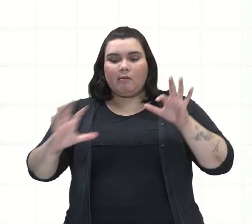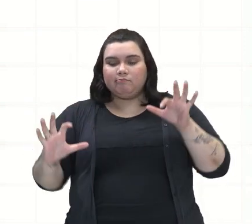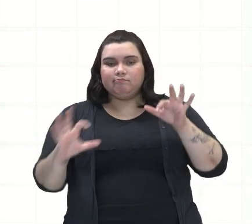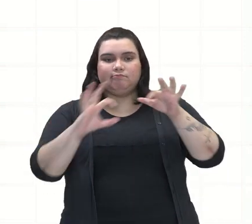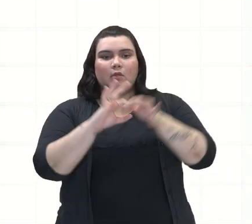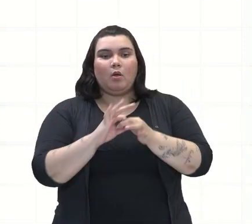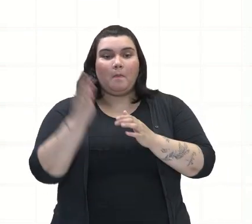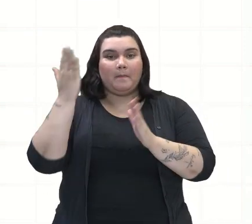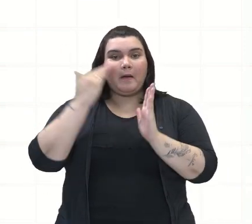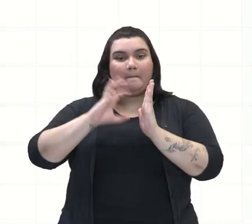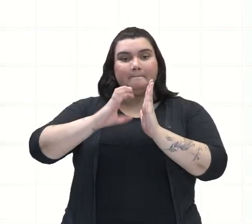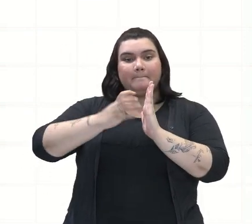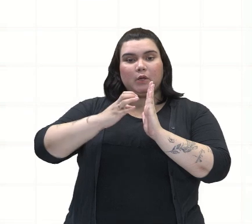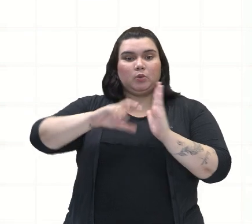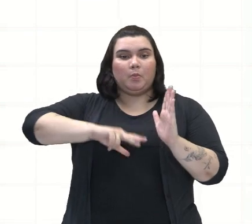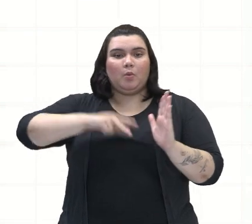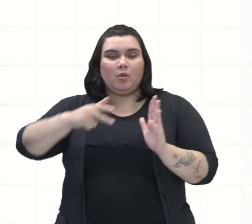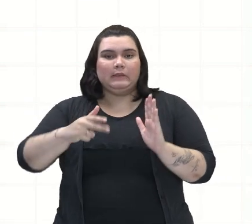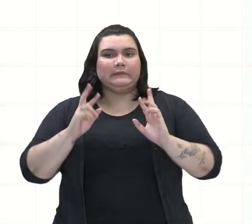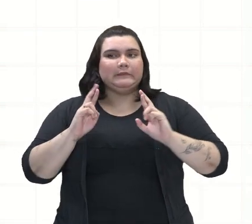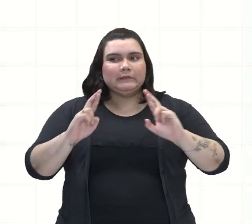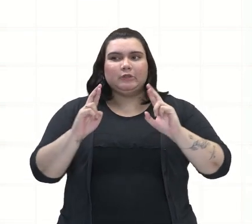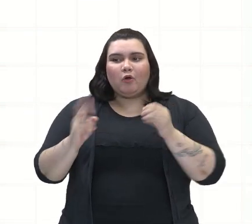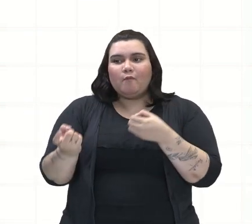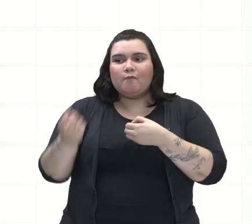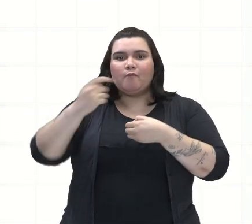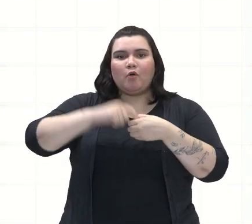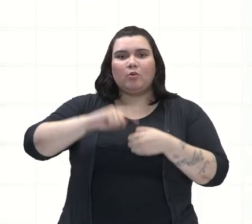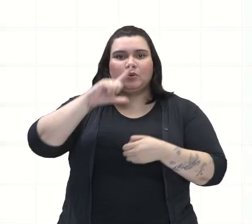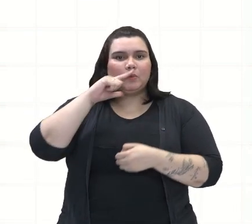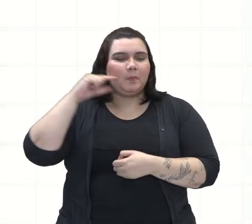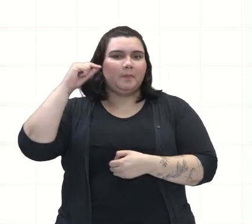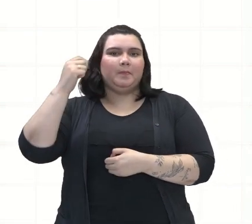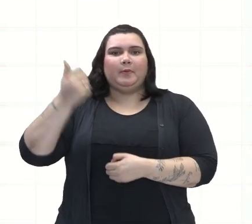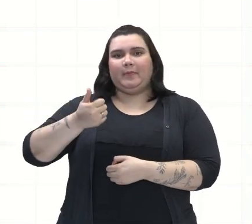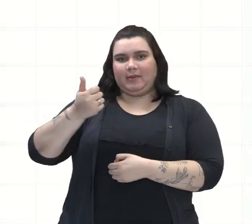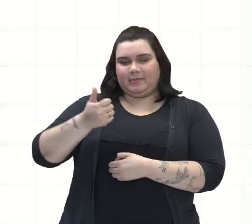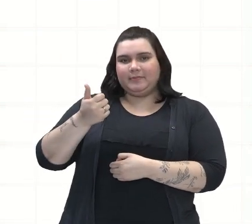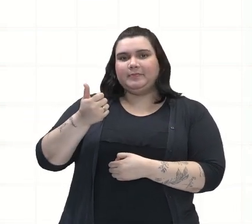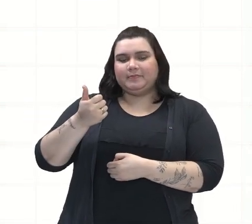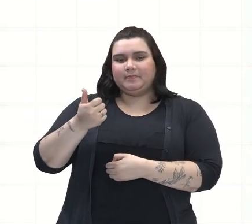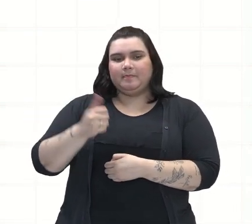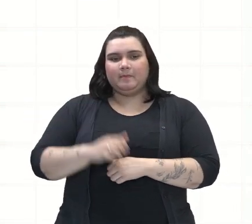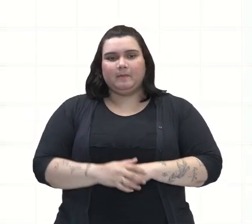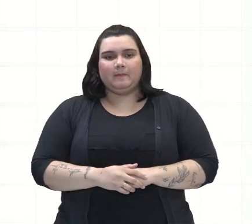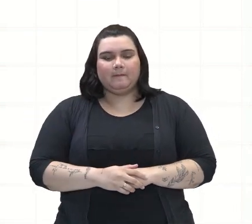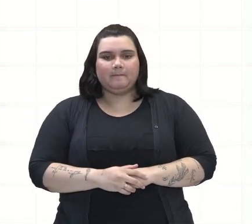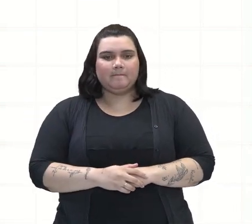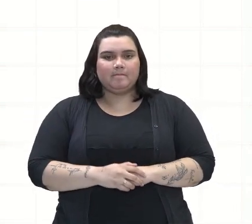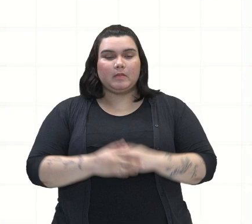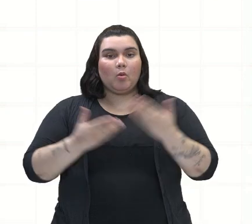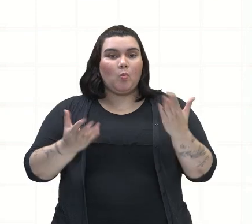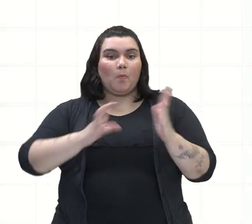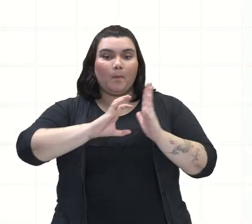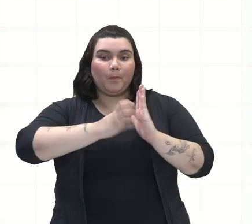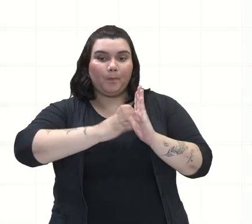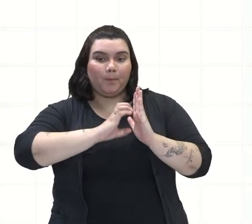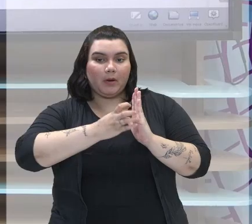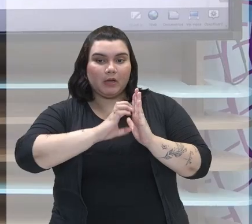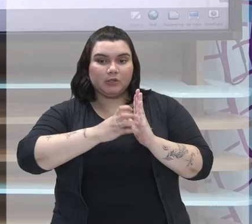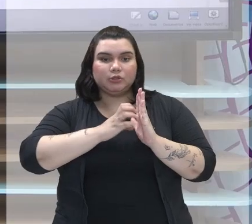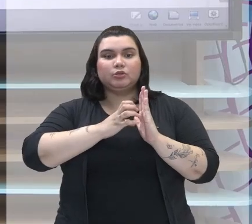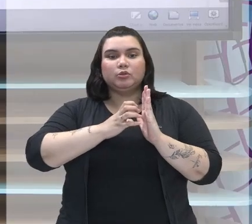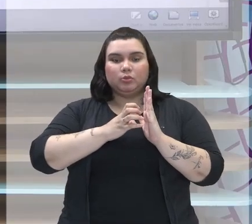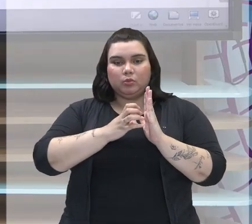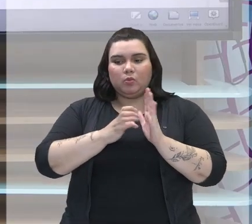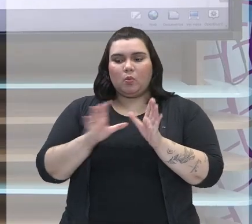e almejavam o retorno do Dom Pedro I. Então, você tem um partido que é o partido dos